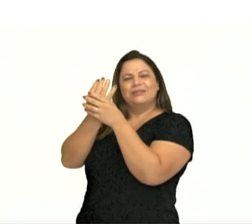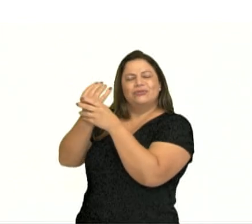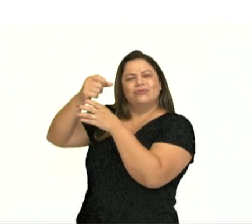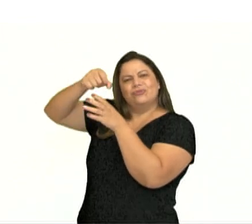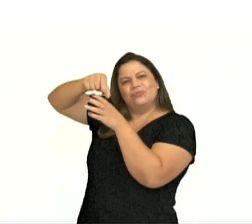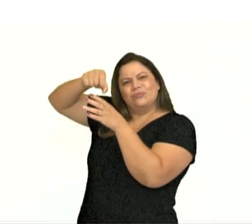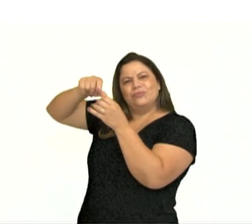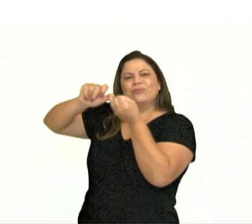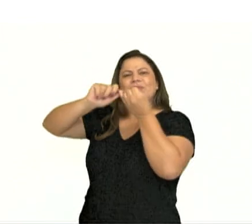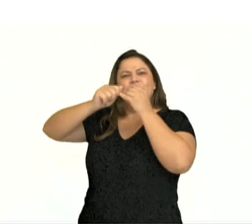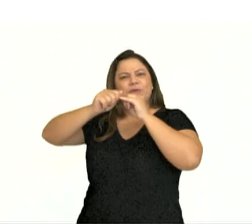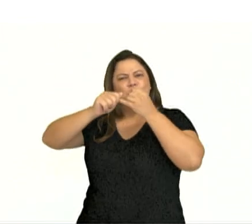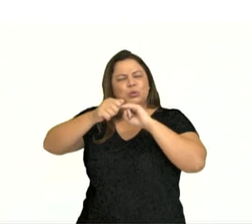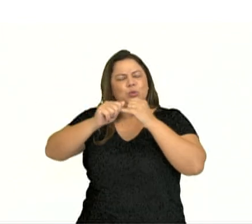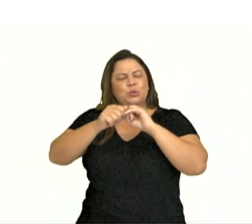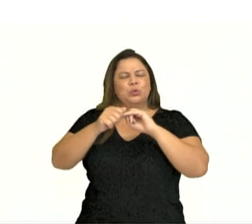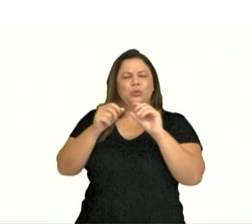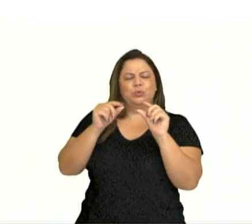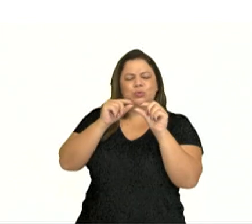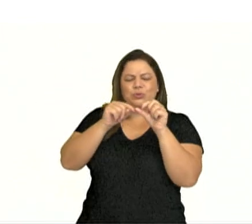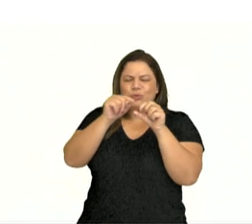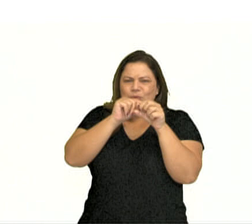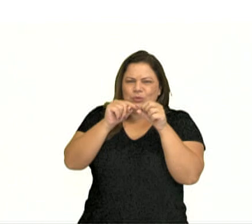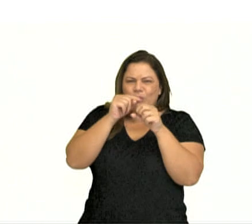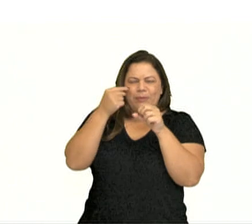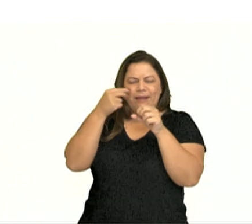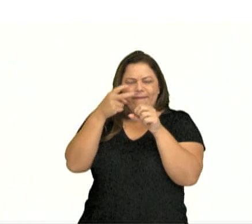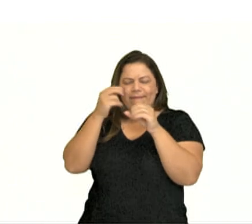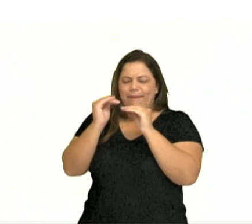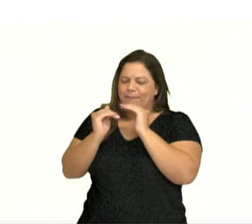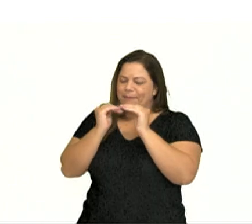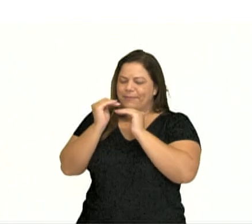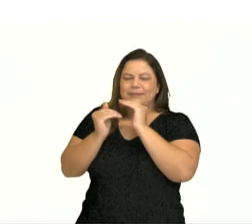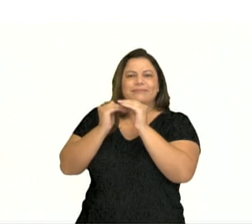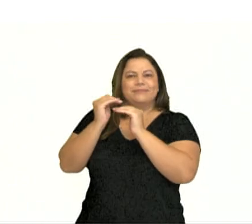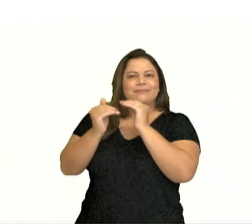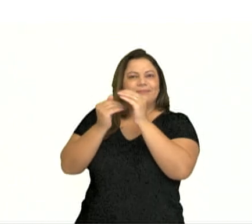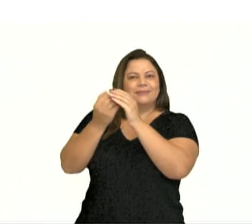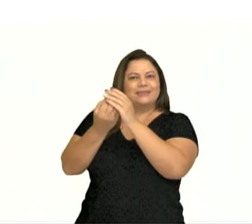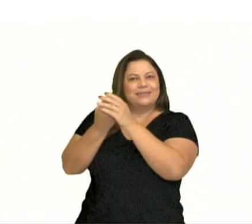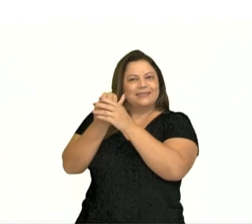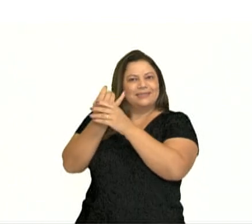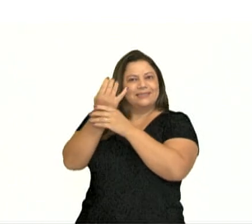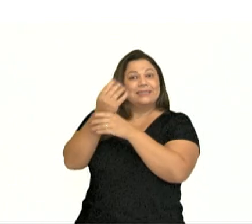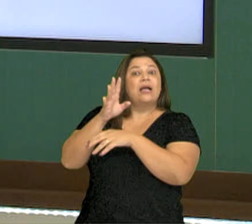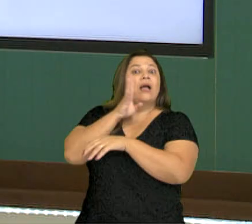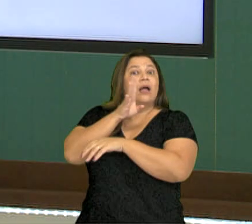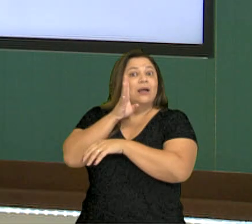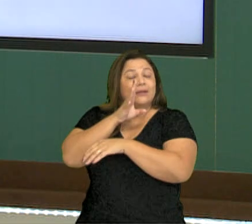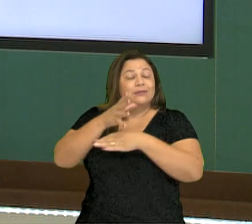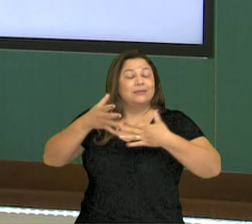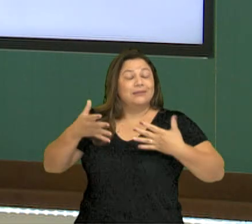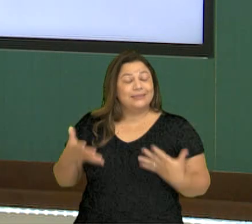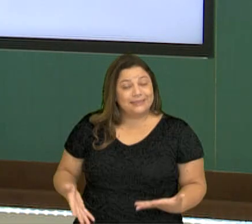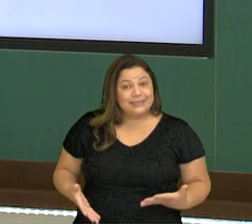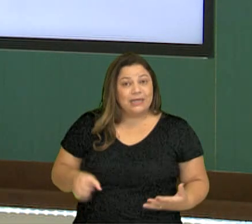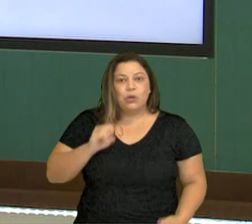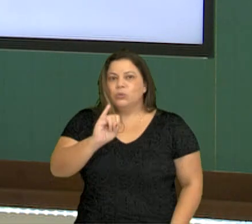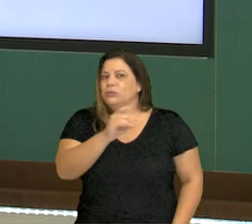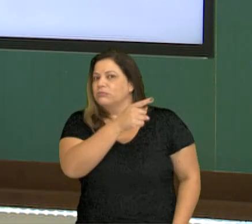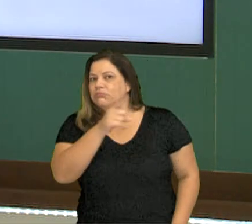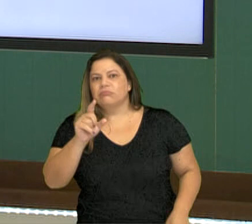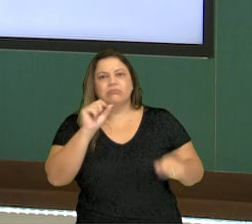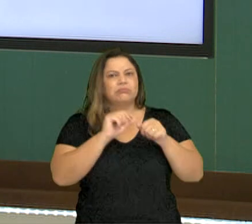um feijãozinho no algodãozinho para ver o desenvolvimento? Se você já fez isso, que legal! Se você não fez, tenta